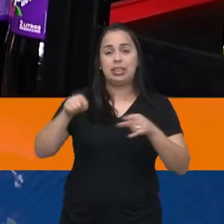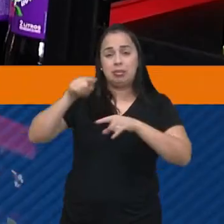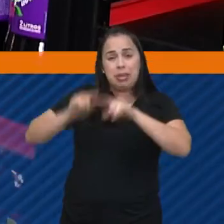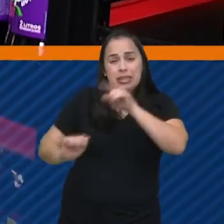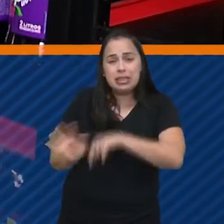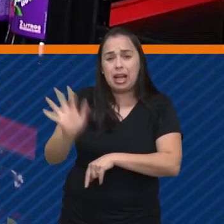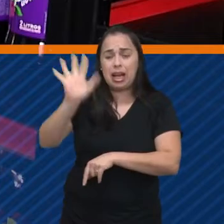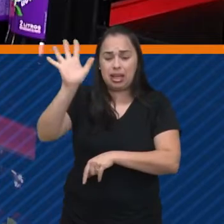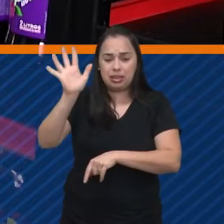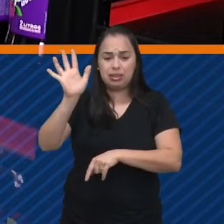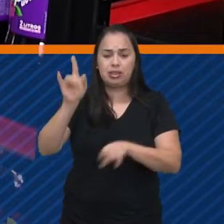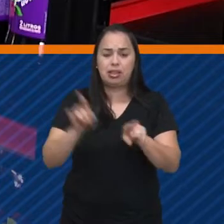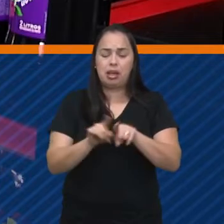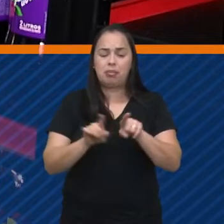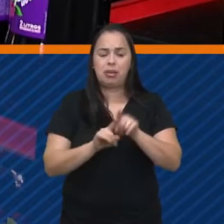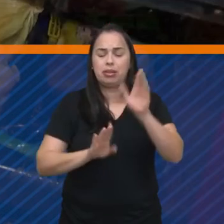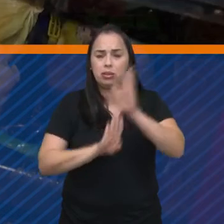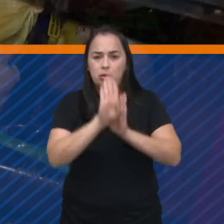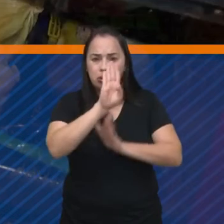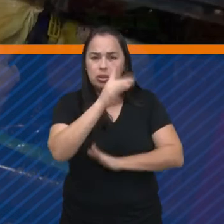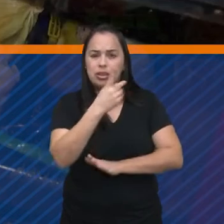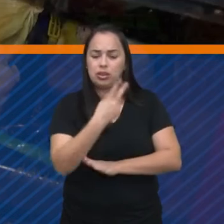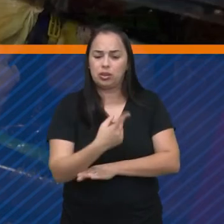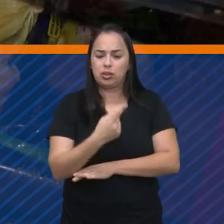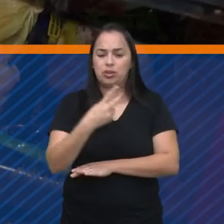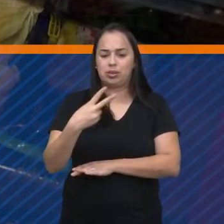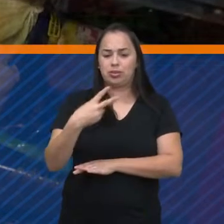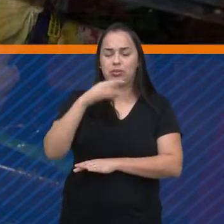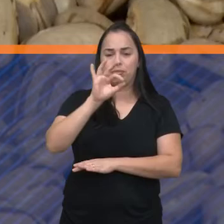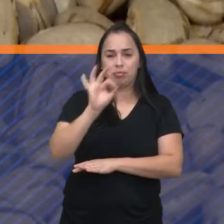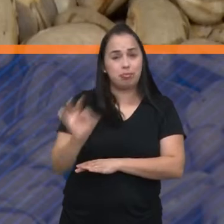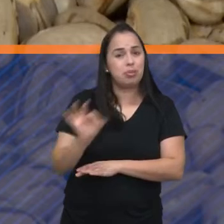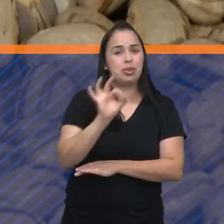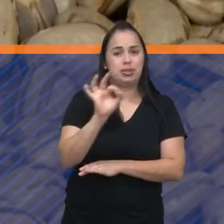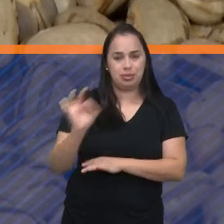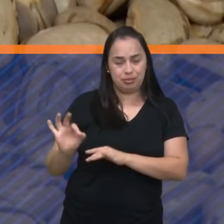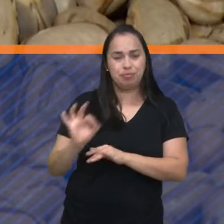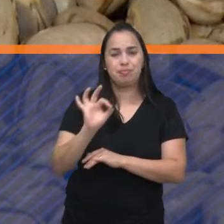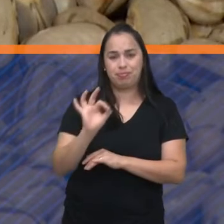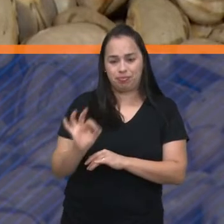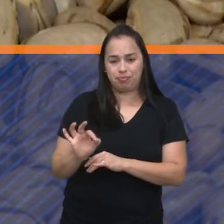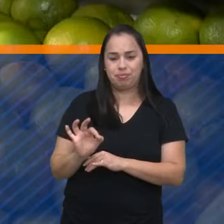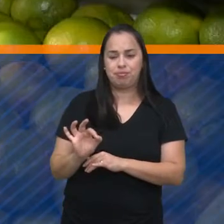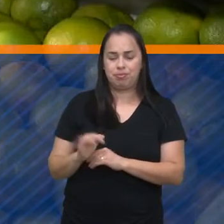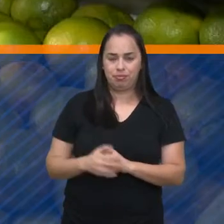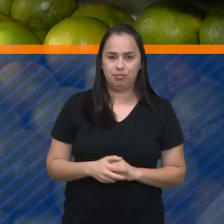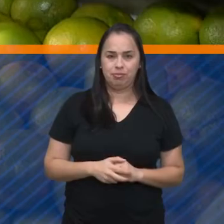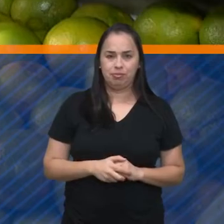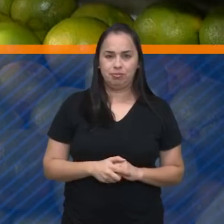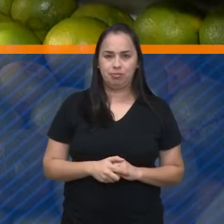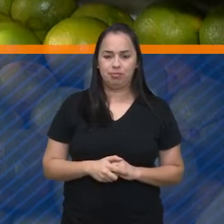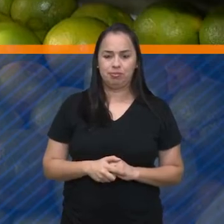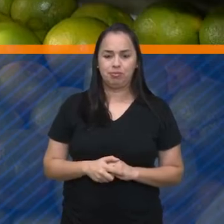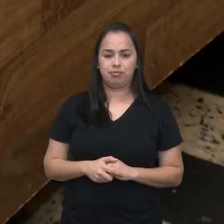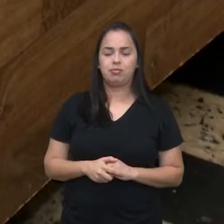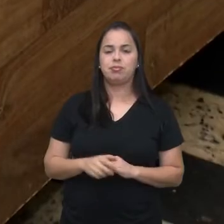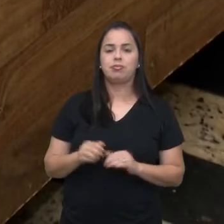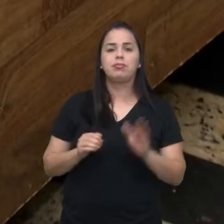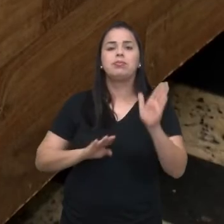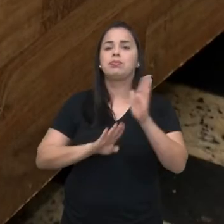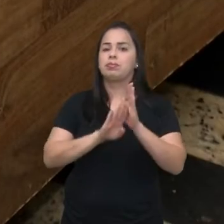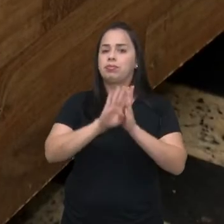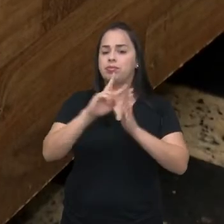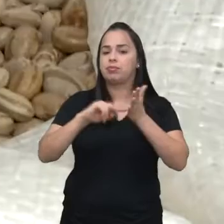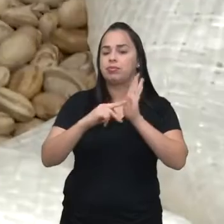em 12 meses o ipca-15 acumula uma alta de 12,03 por cento acima do último ano